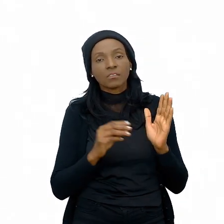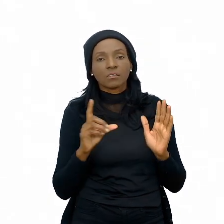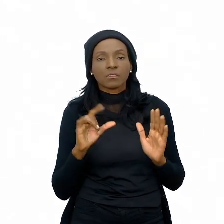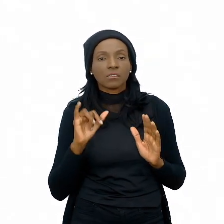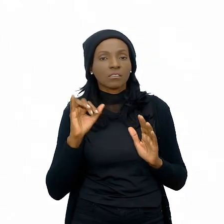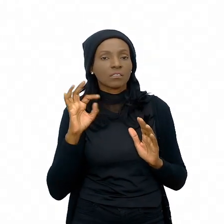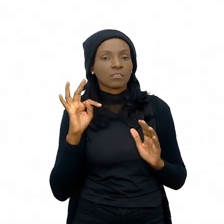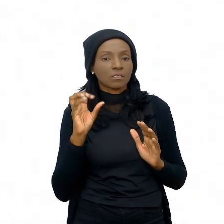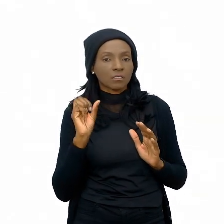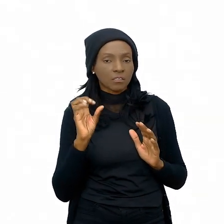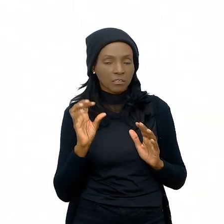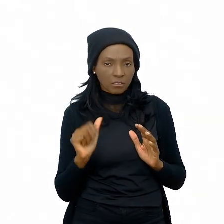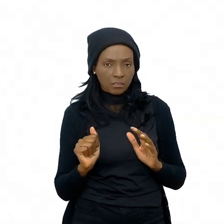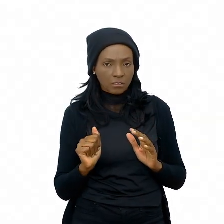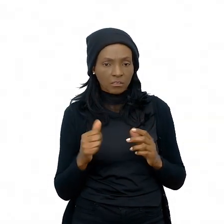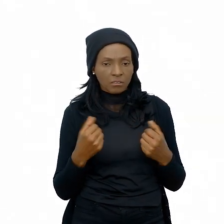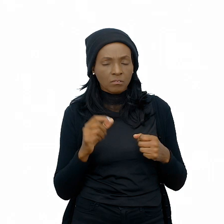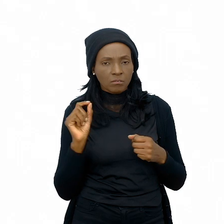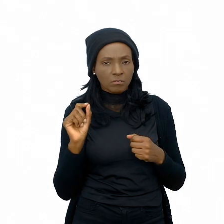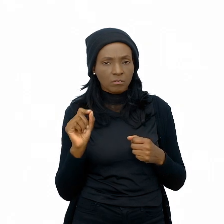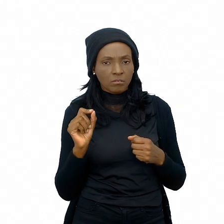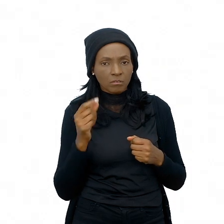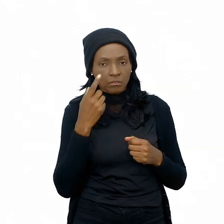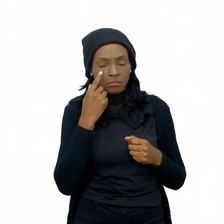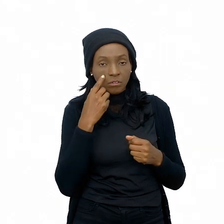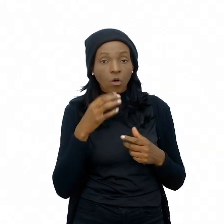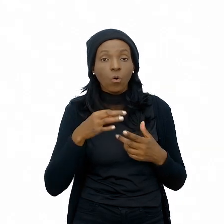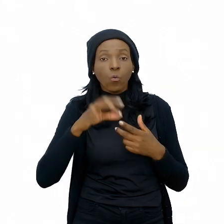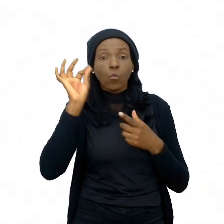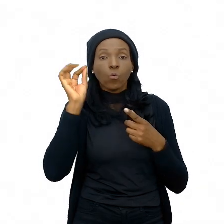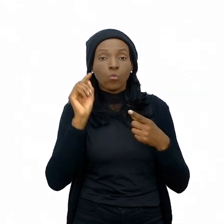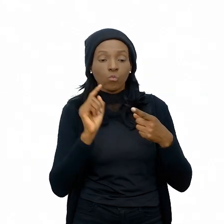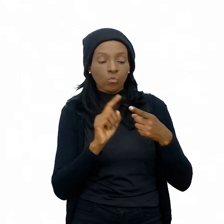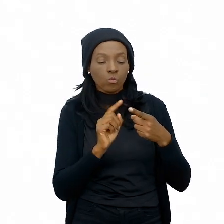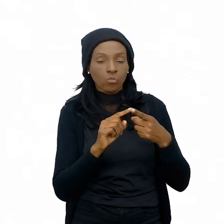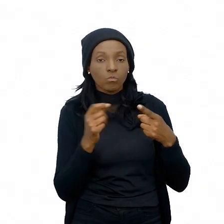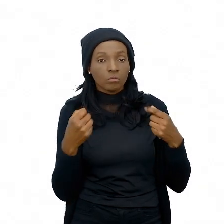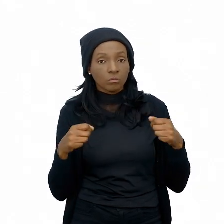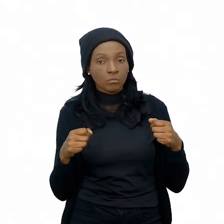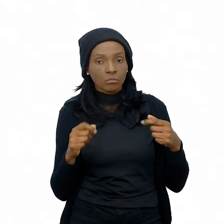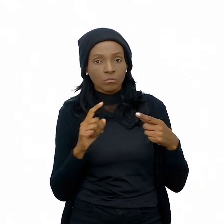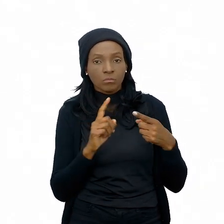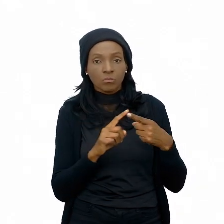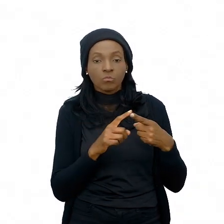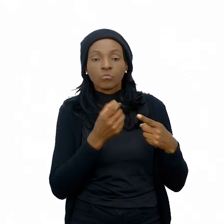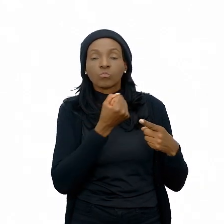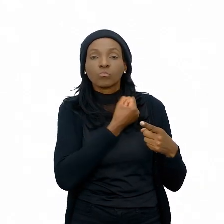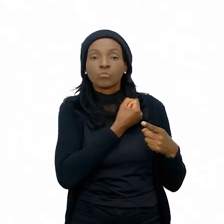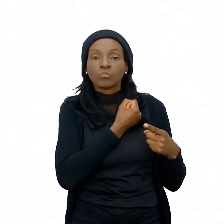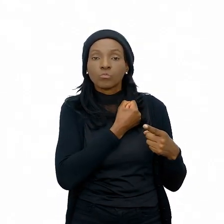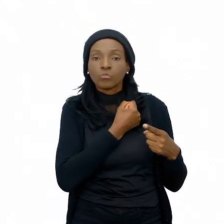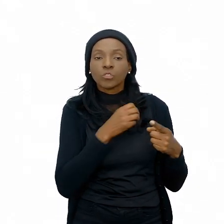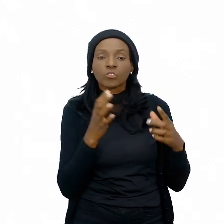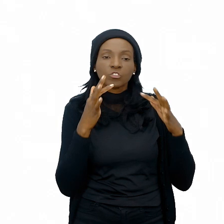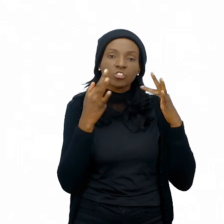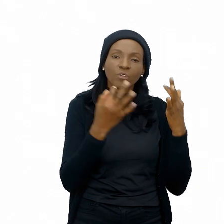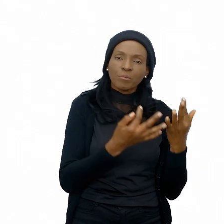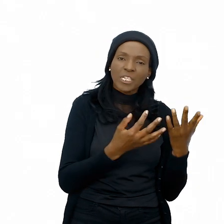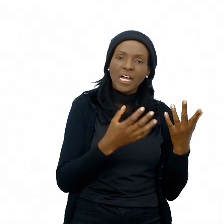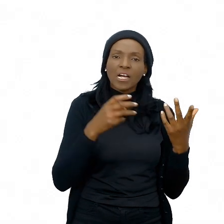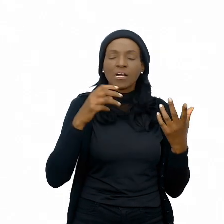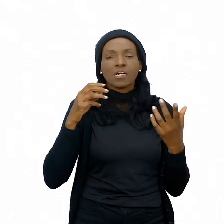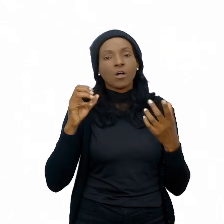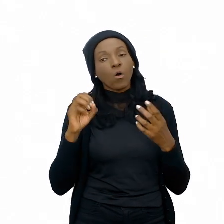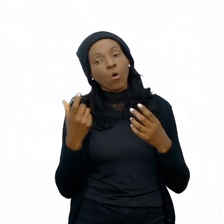ser. Vamos ao primeiro item. Números familiares ou frequentes. Isso não